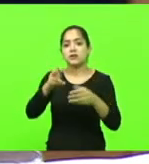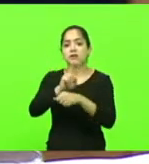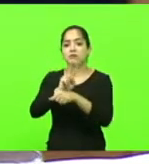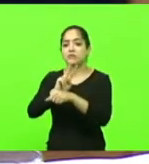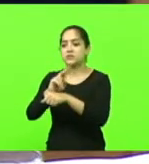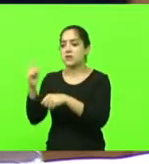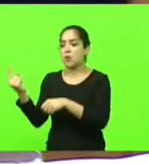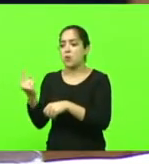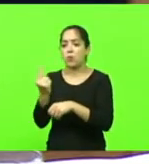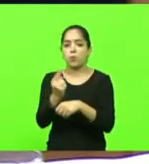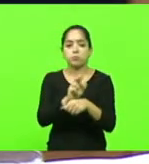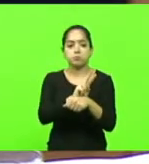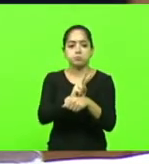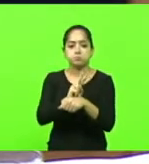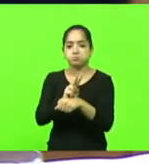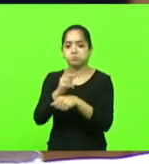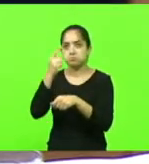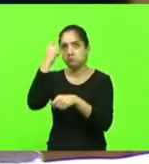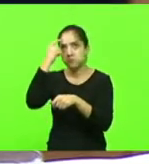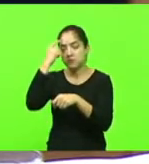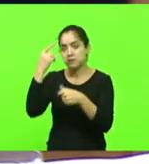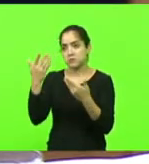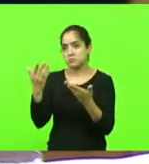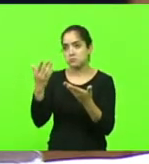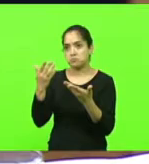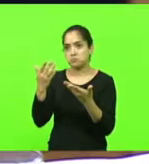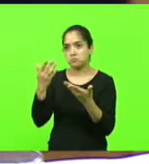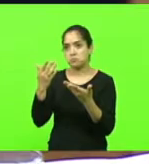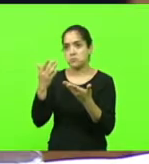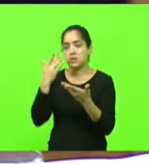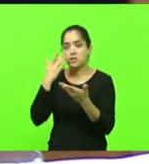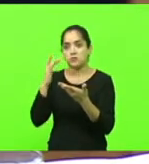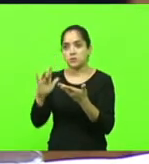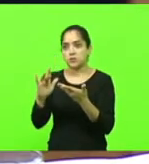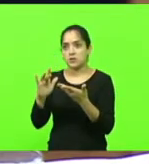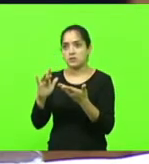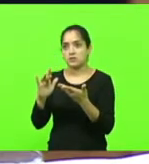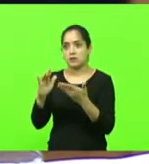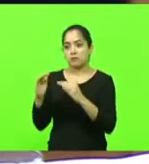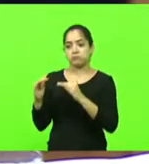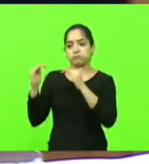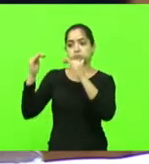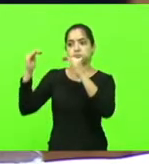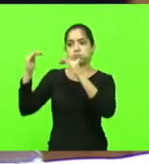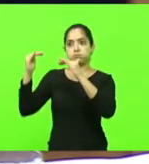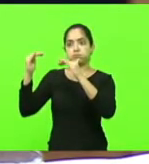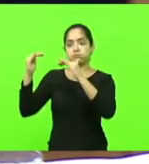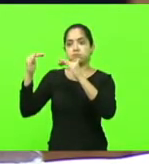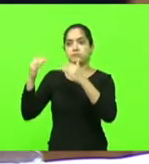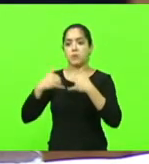sei o que está pensando, porque se sente super poderosos, né? Se sente